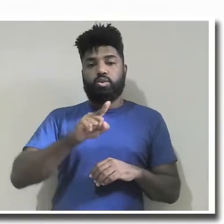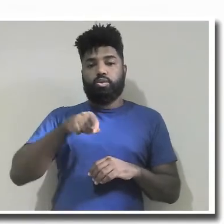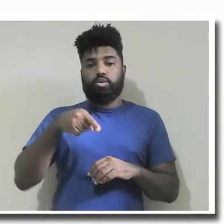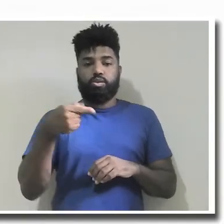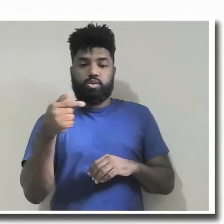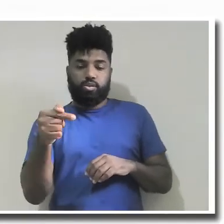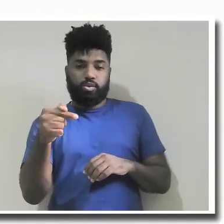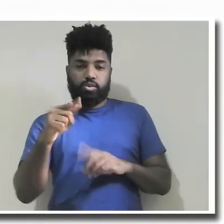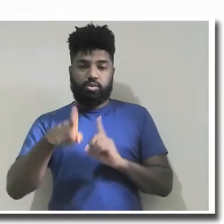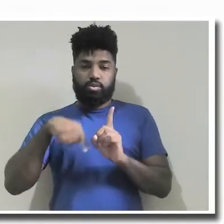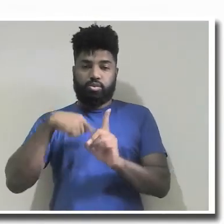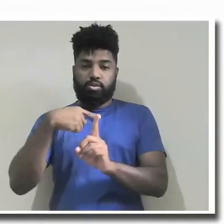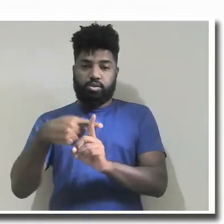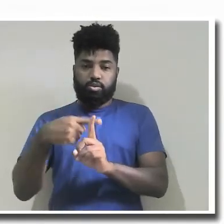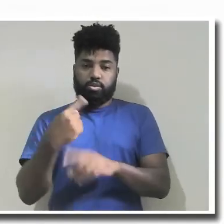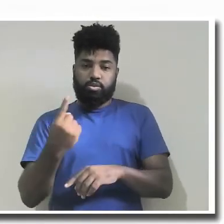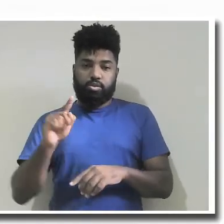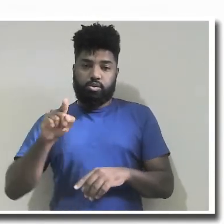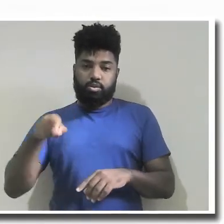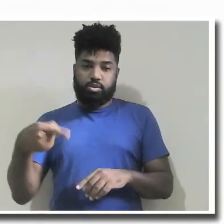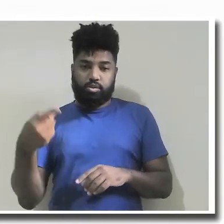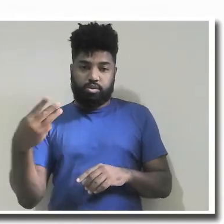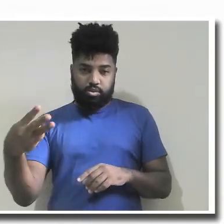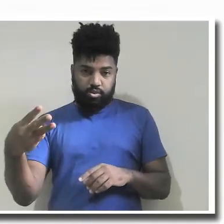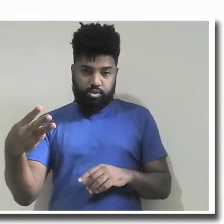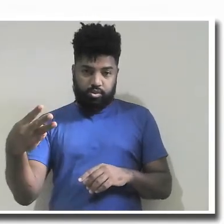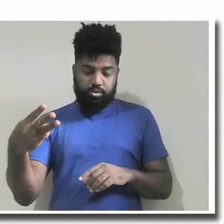2,7 mais 1,3.